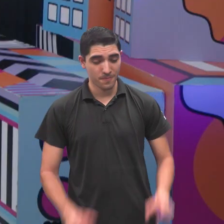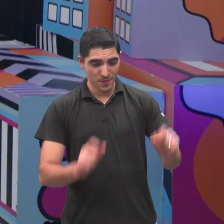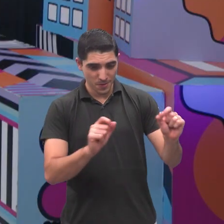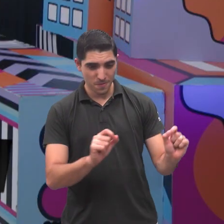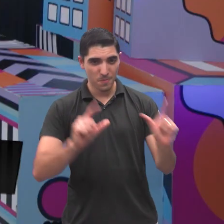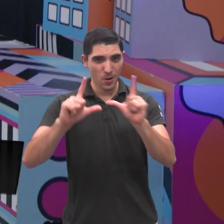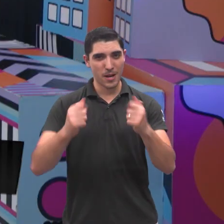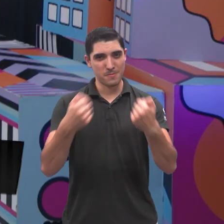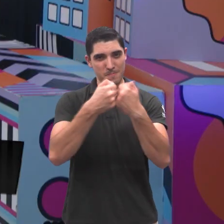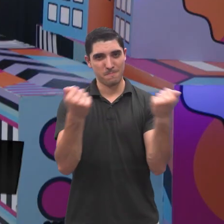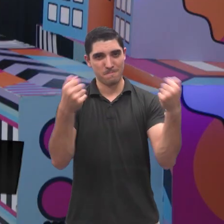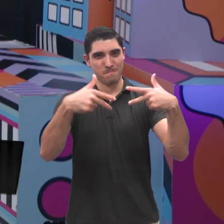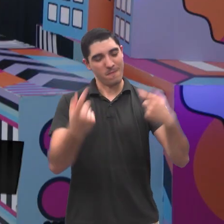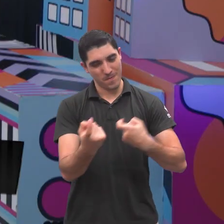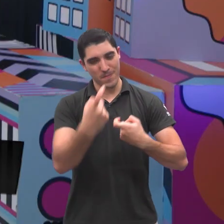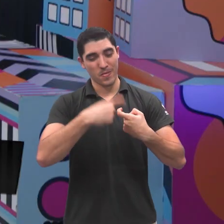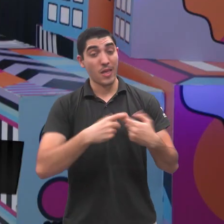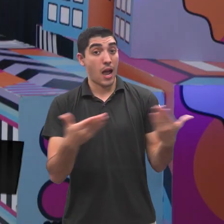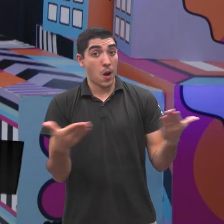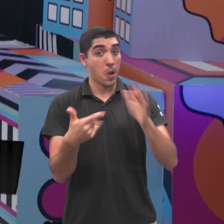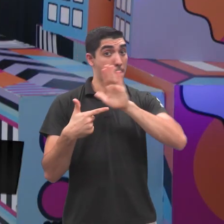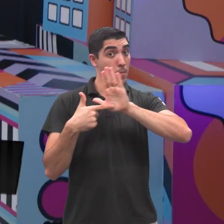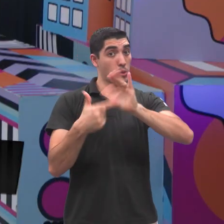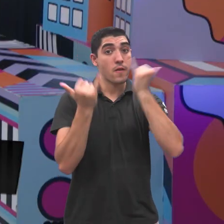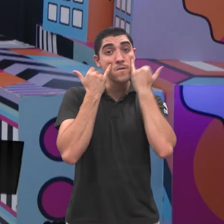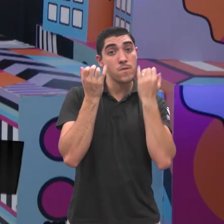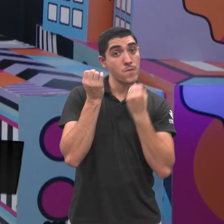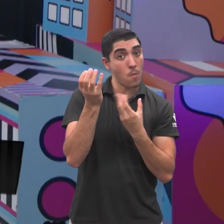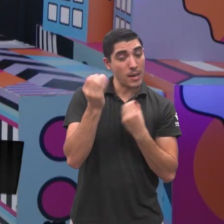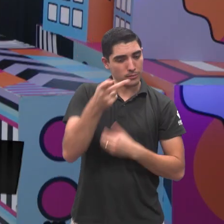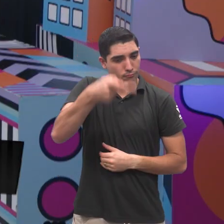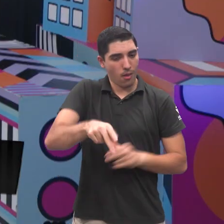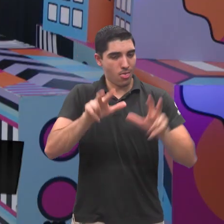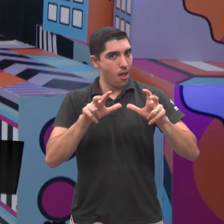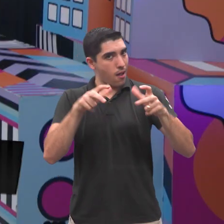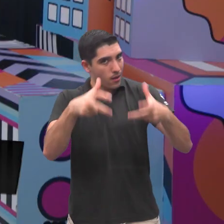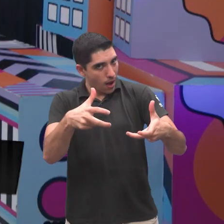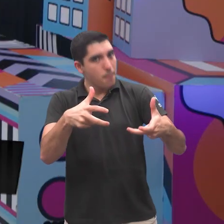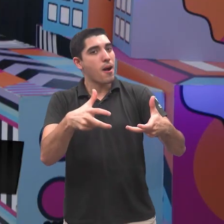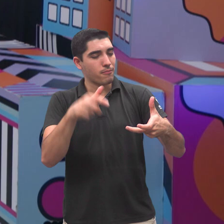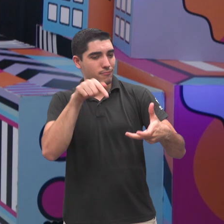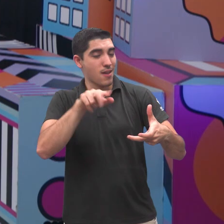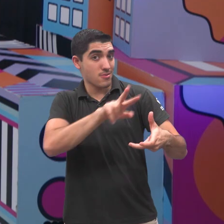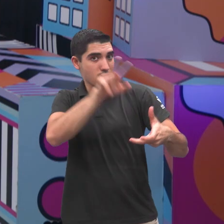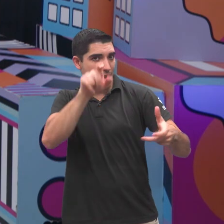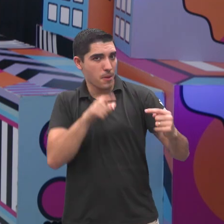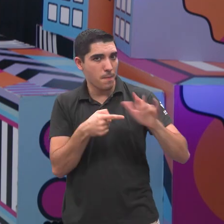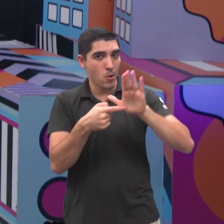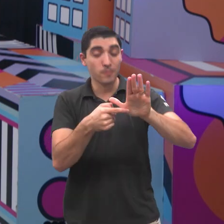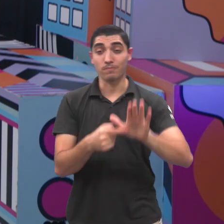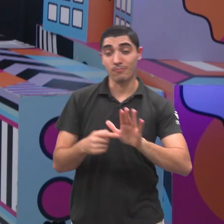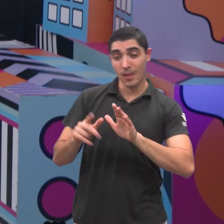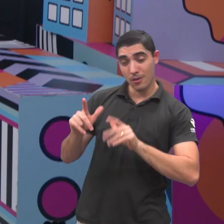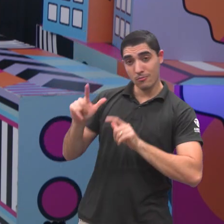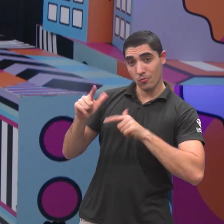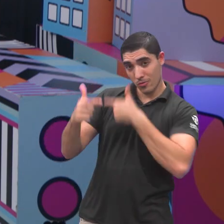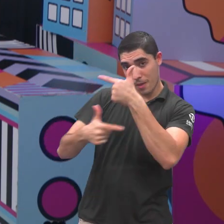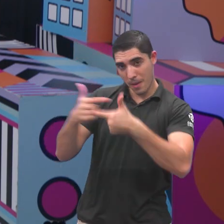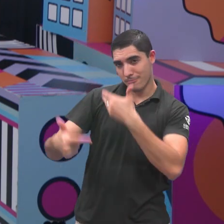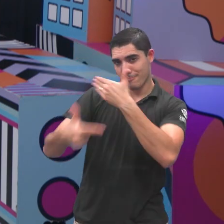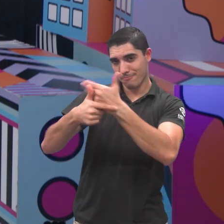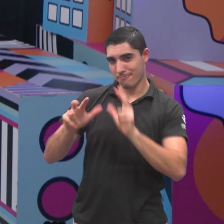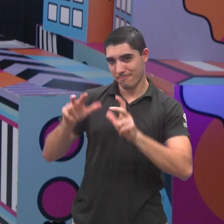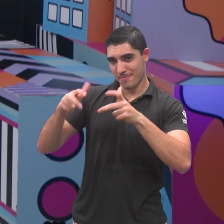Estamos de volta com o Tá Ligado na Cidade. E agora é hora de trazer informações sobre os trabalhos da Câmara Municipal de São José dos Campos. É o